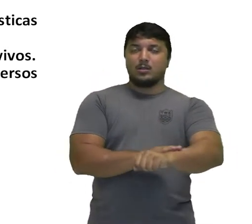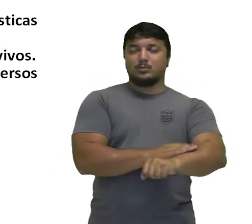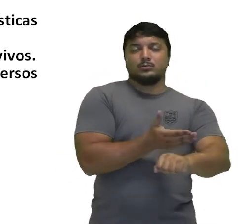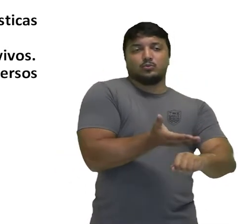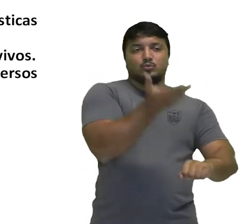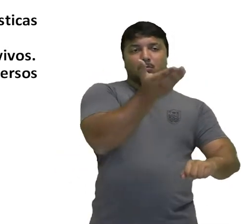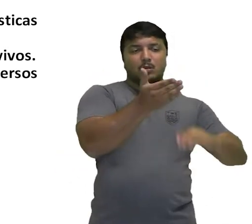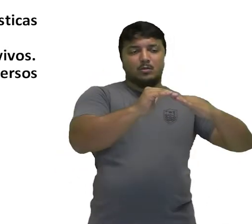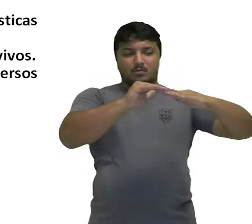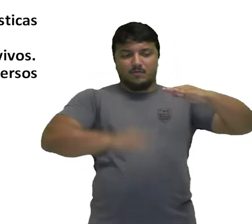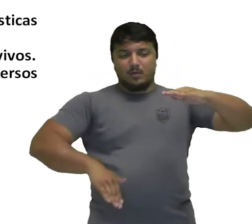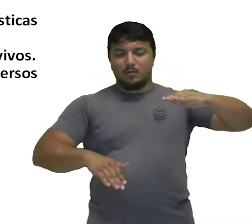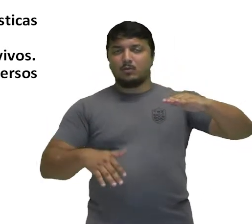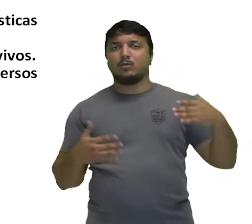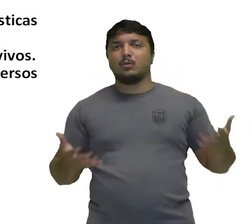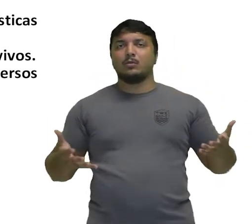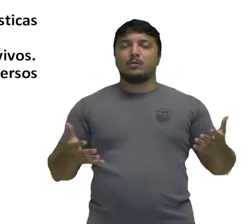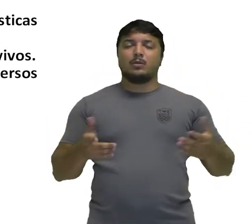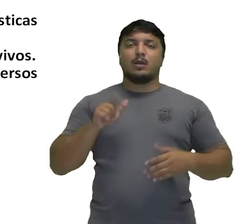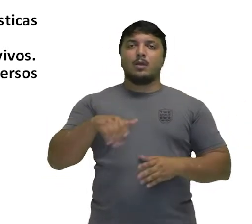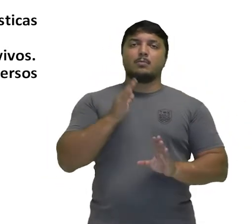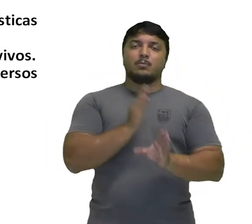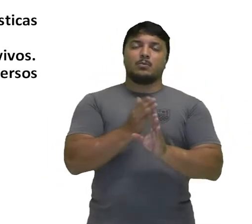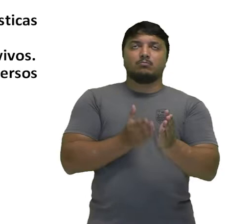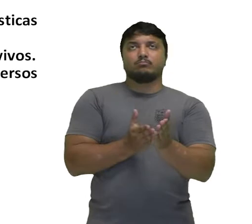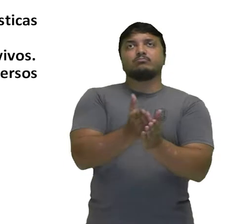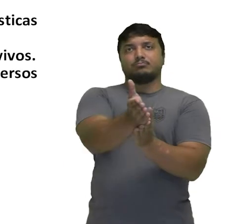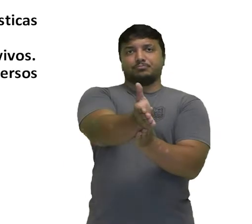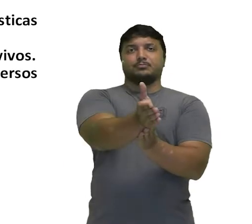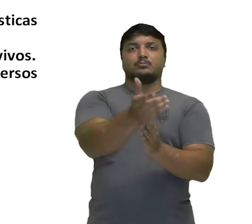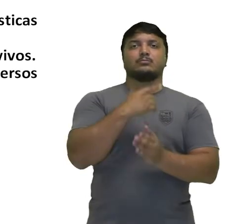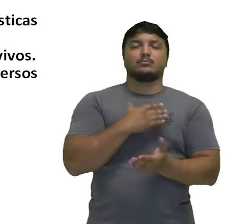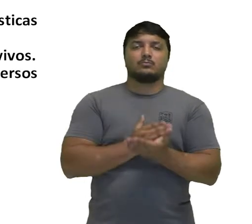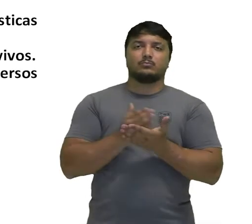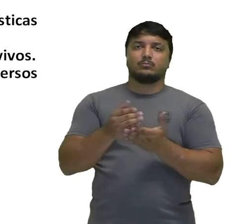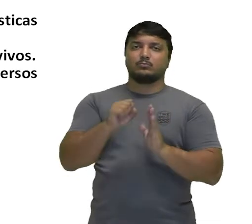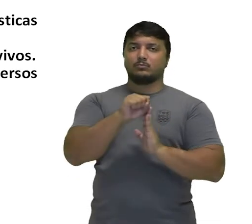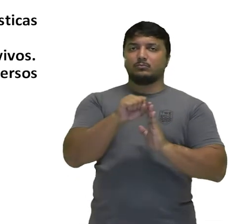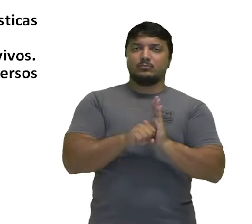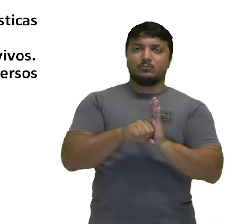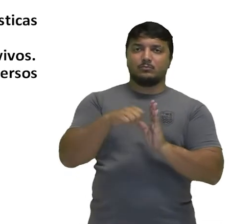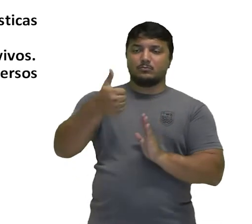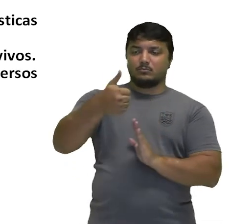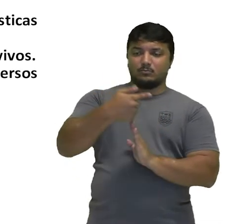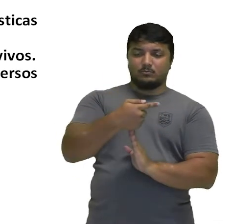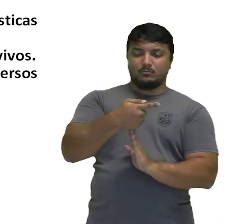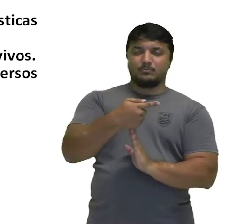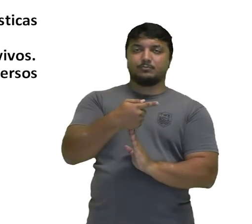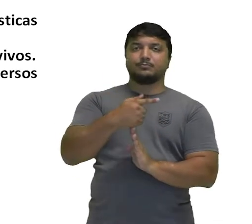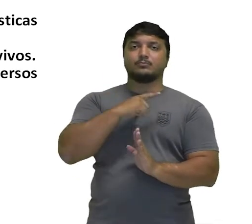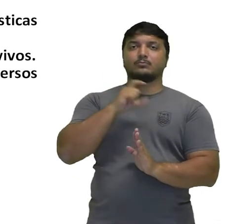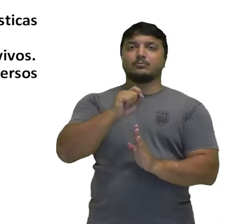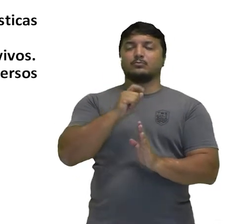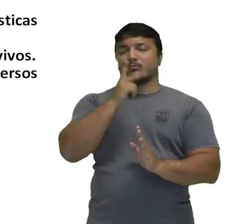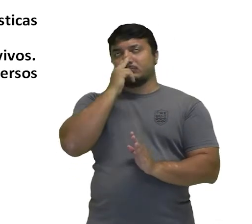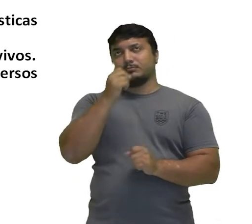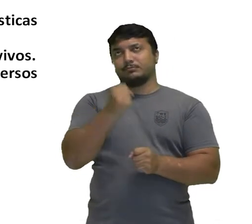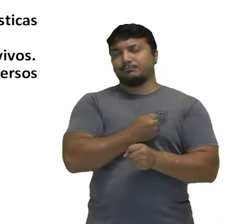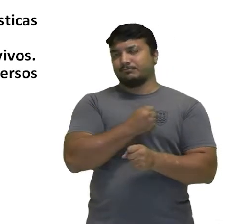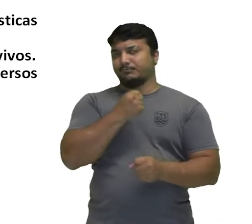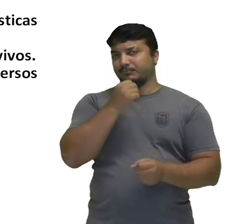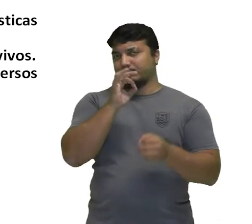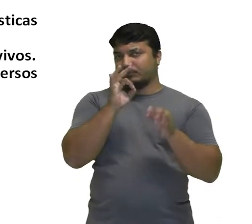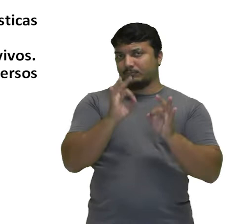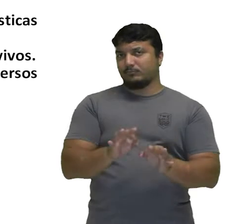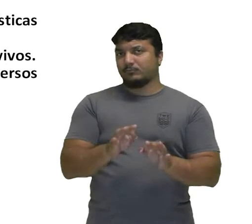e inferiores, recorrente desde o século XVII, ganha uma falsa